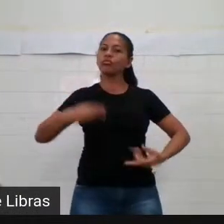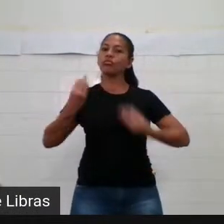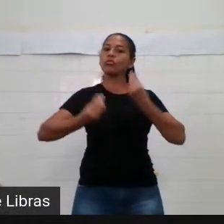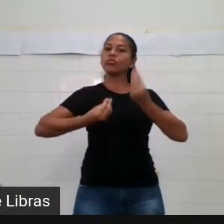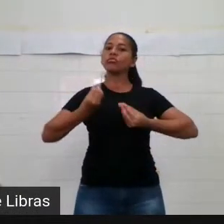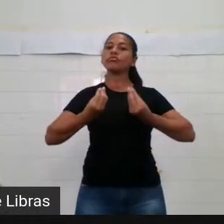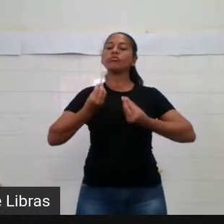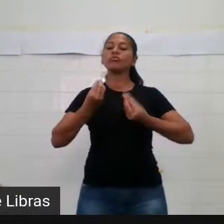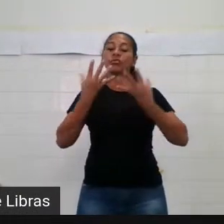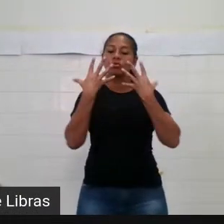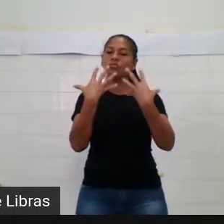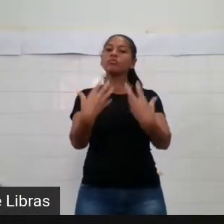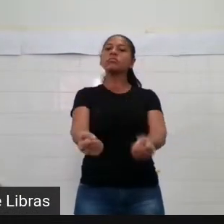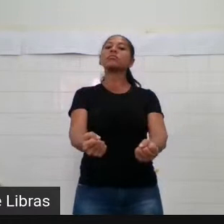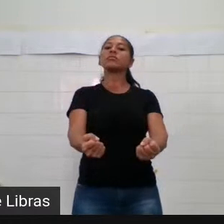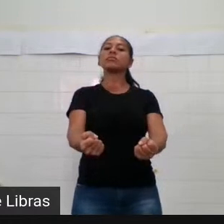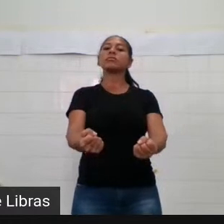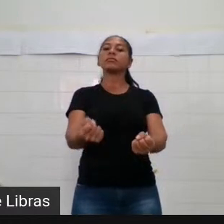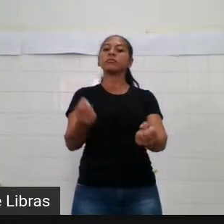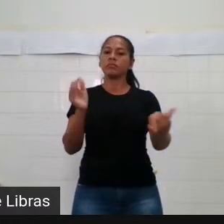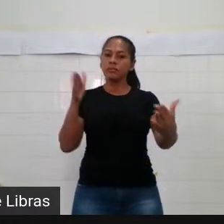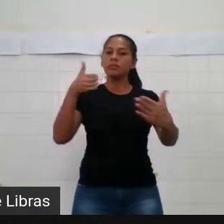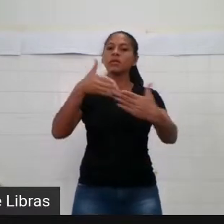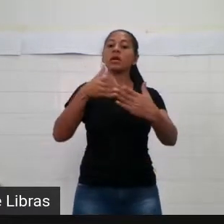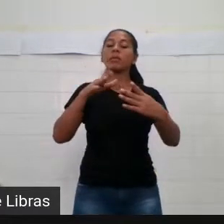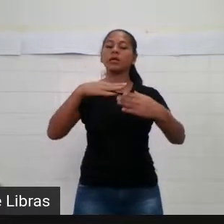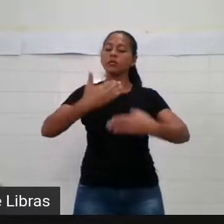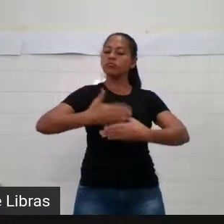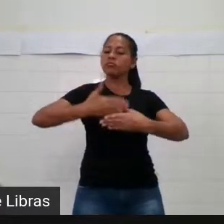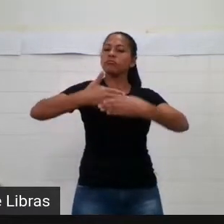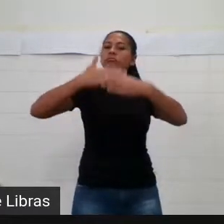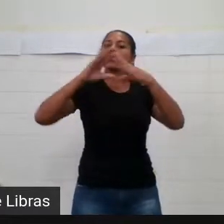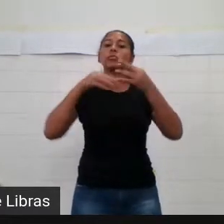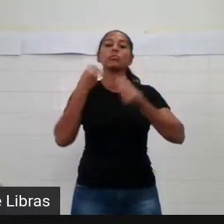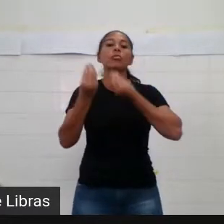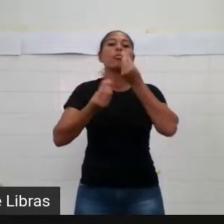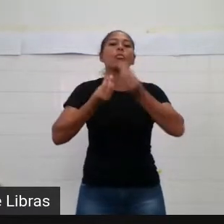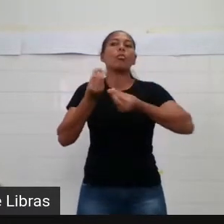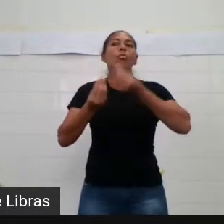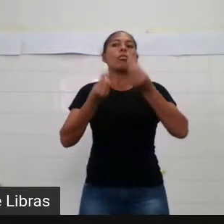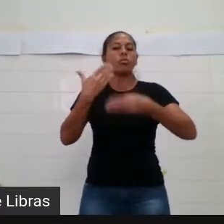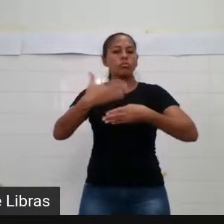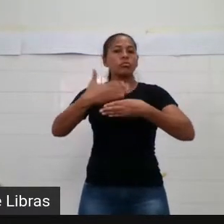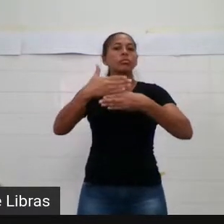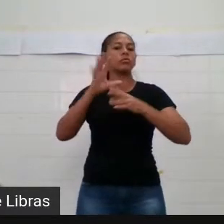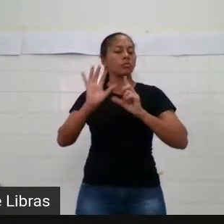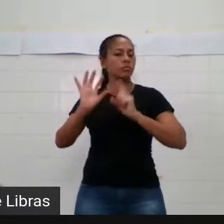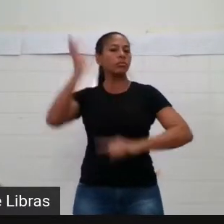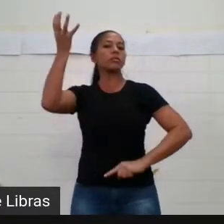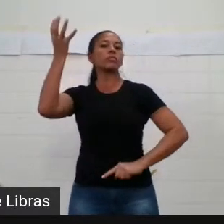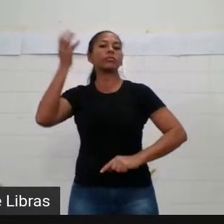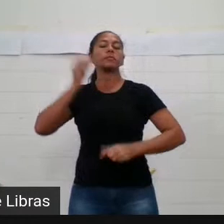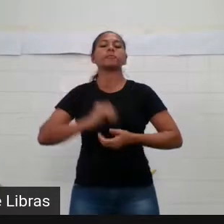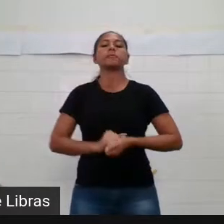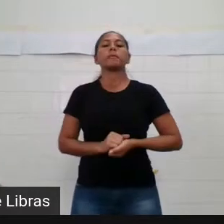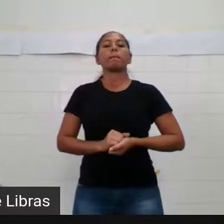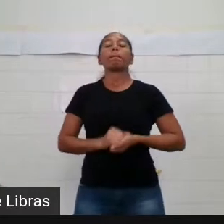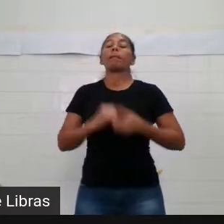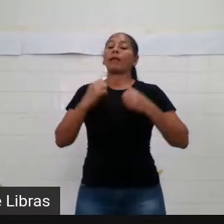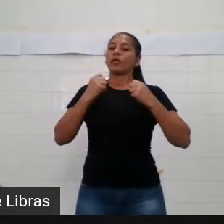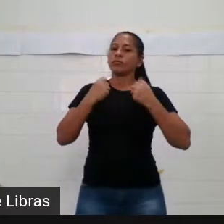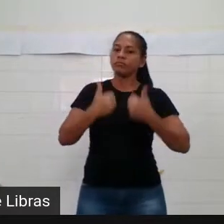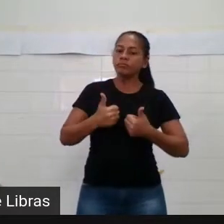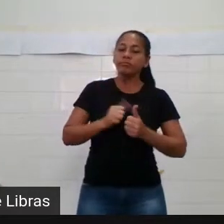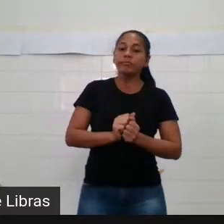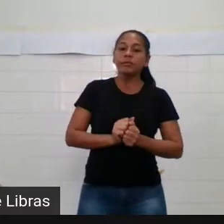entendemos socialmente e a partir dessa construção, como essa construção ela acontece e ela se dá. Bom,